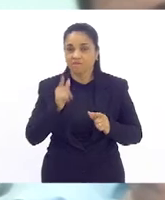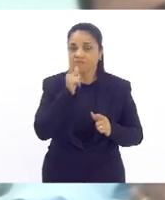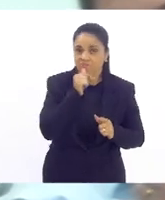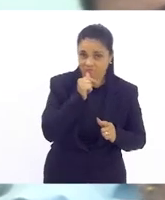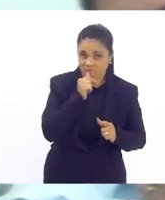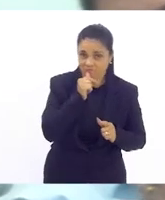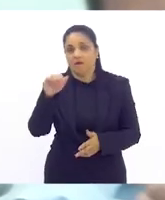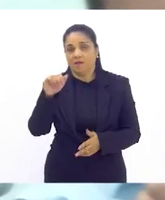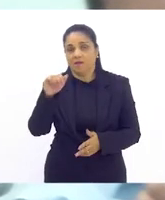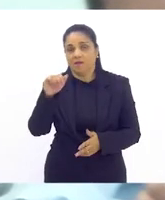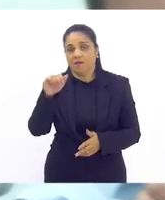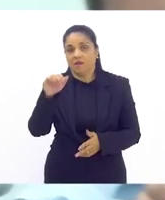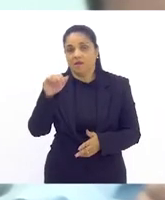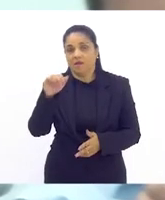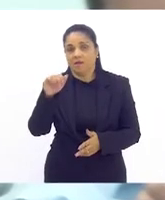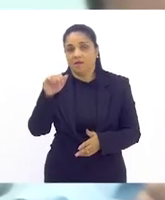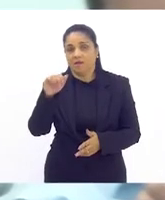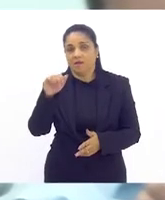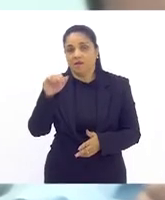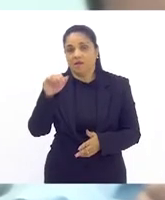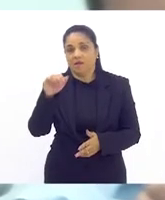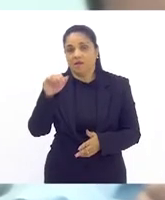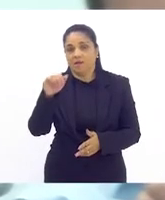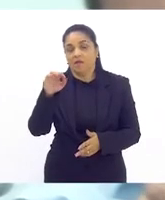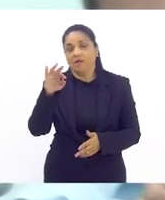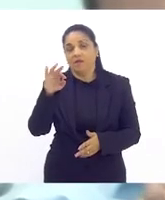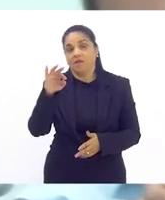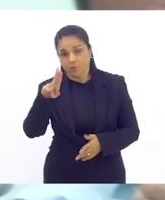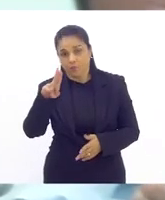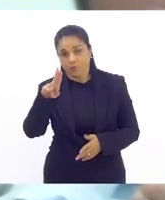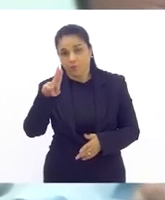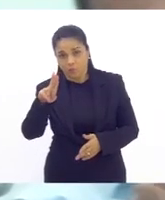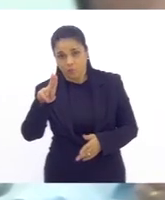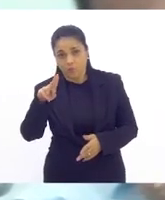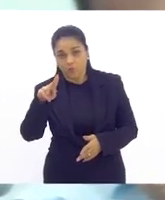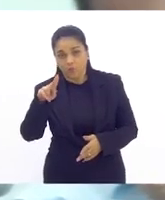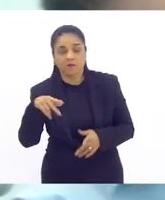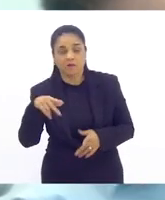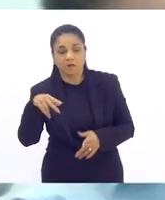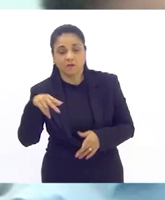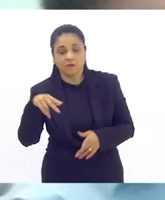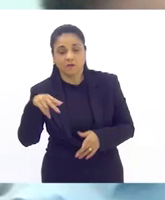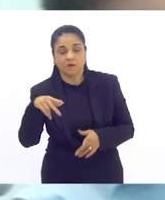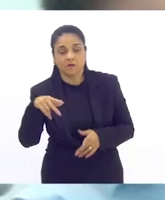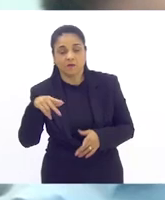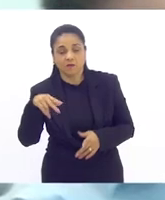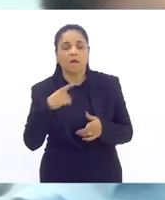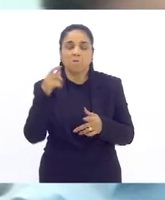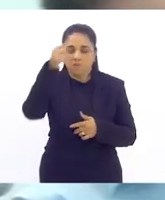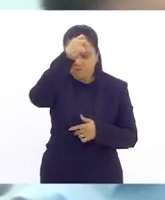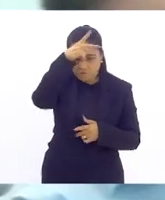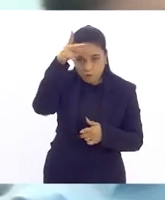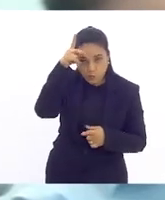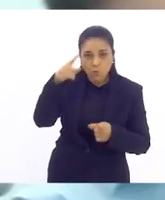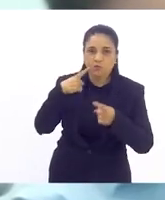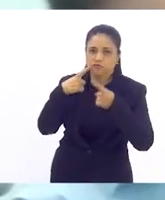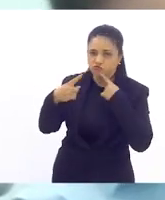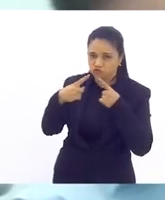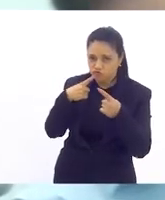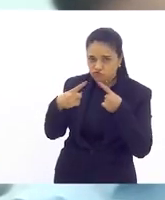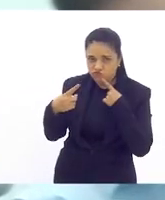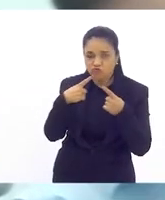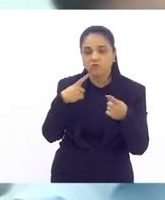impup Piratininga é claro que tem a prefeitura tem um diálogo com a secretaria tem